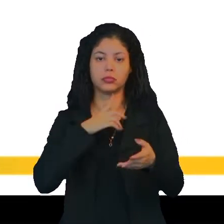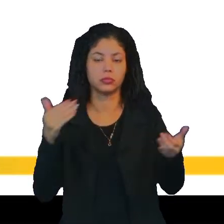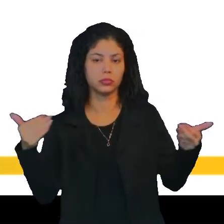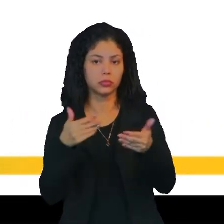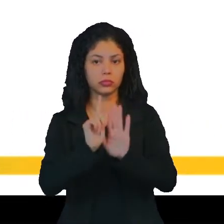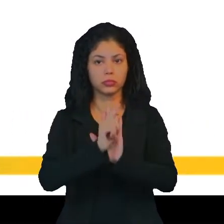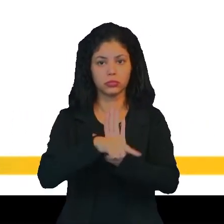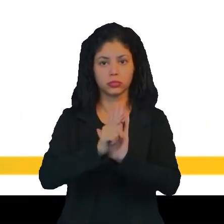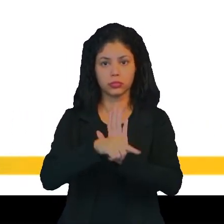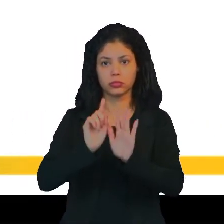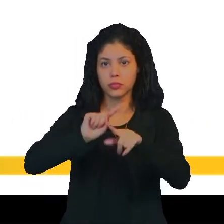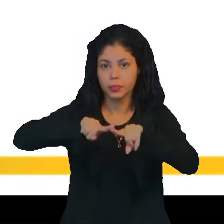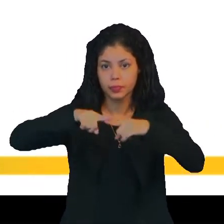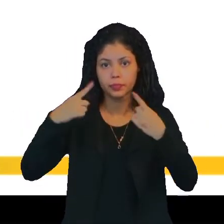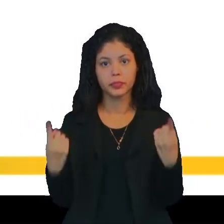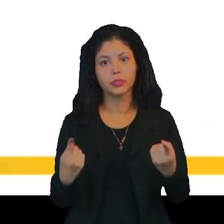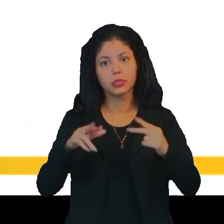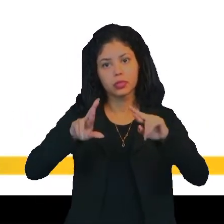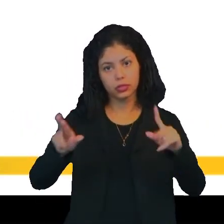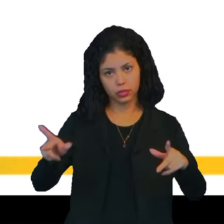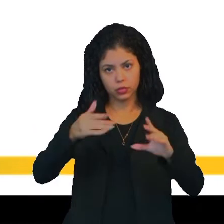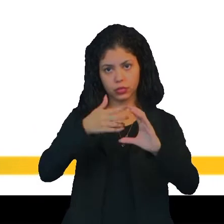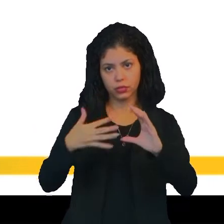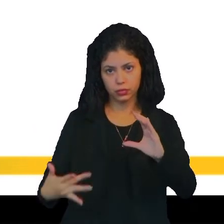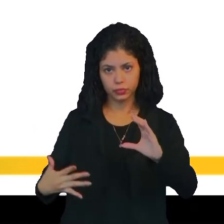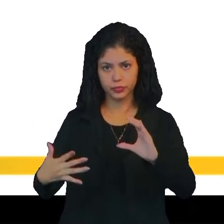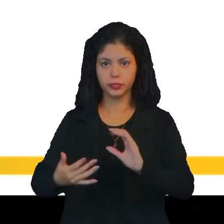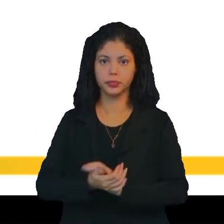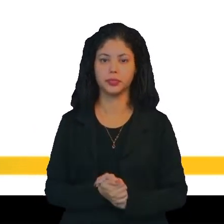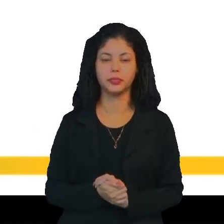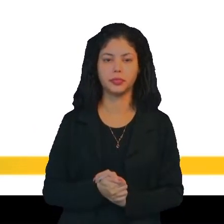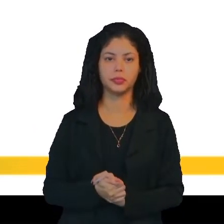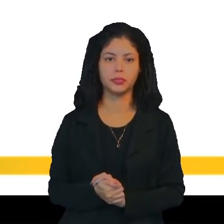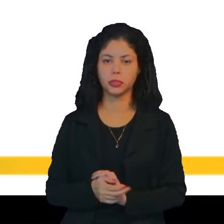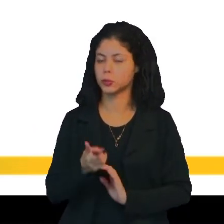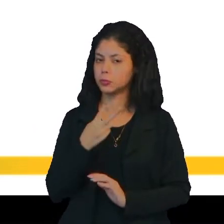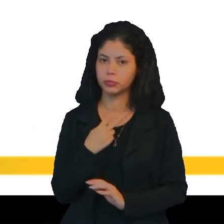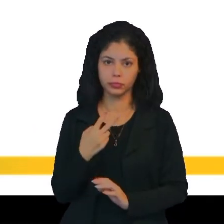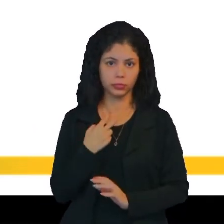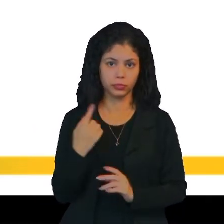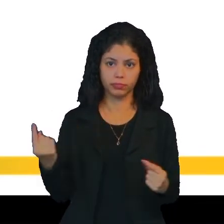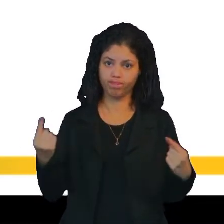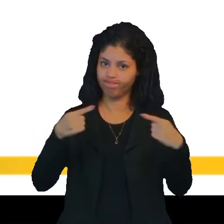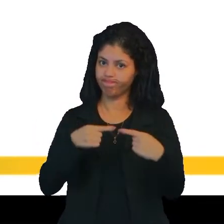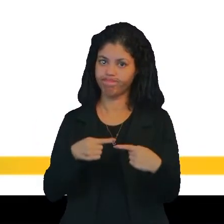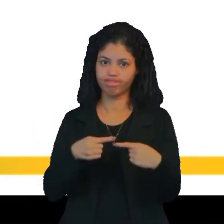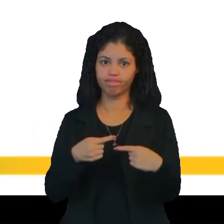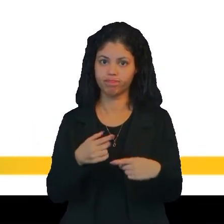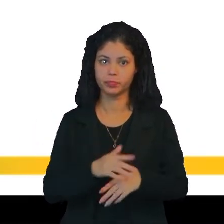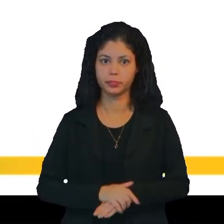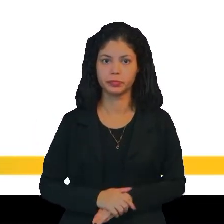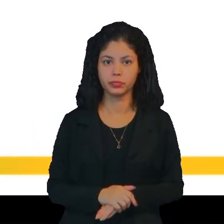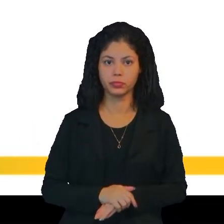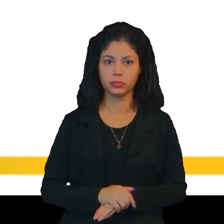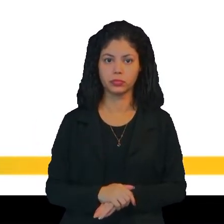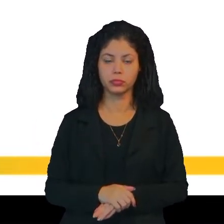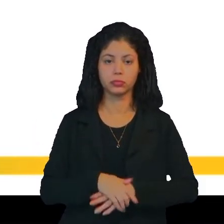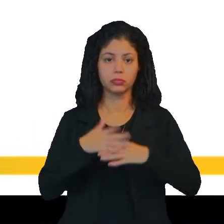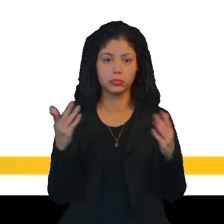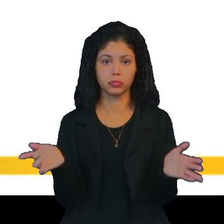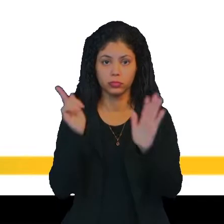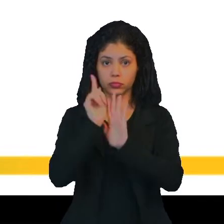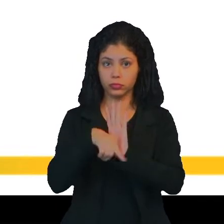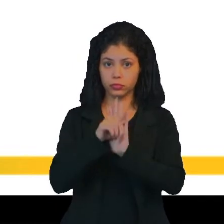o gênero, mas são de espécies diferentes, tá? Eles não podem se intercruzar. Então,